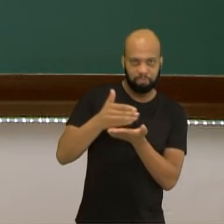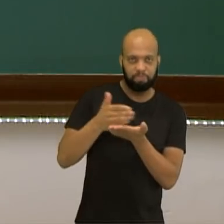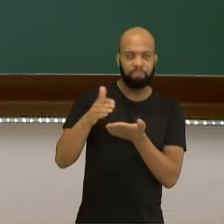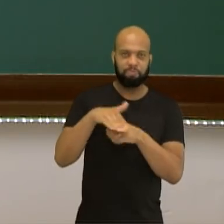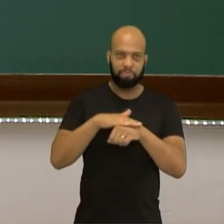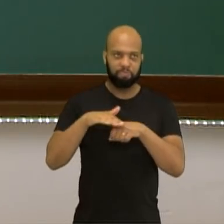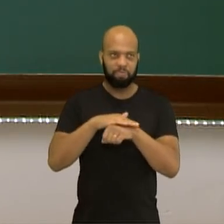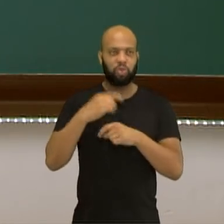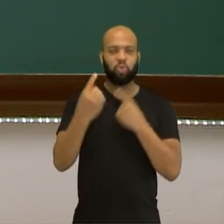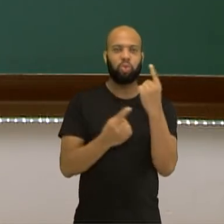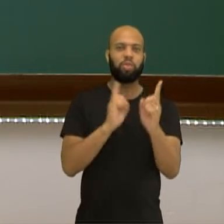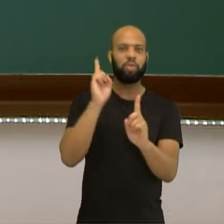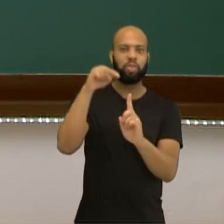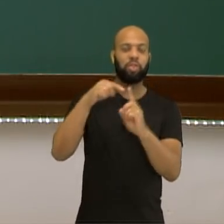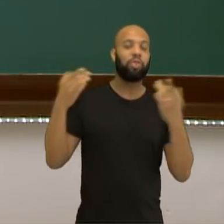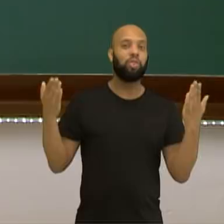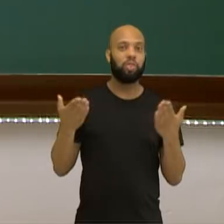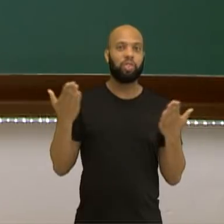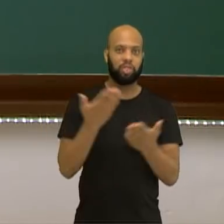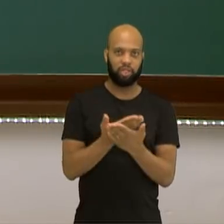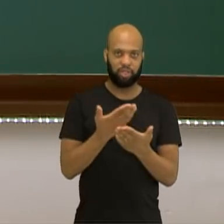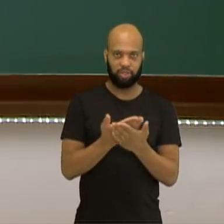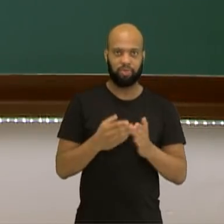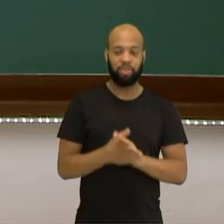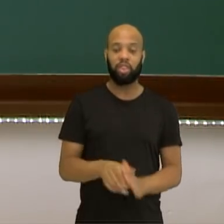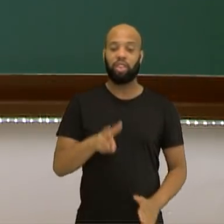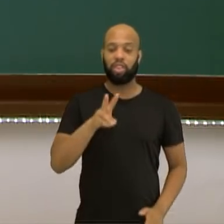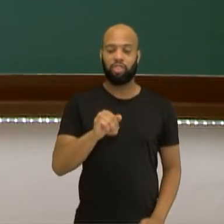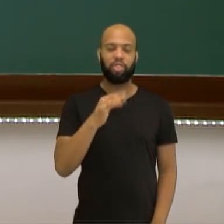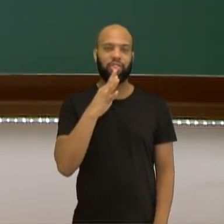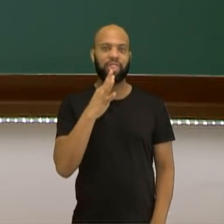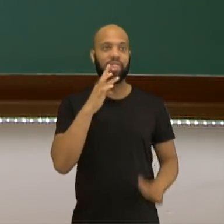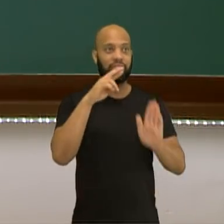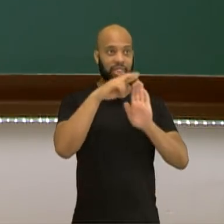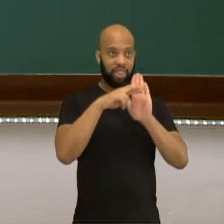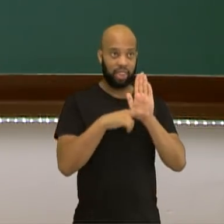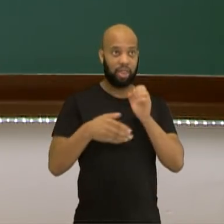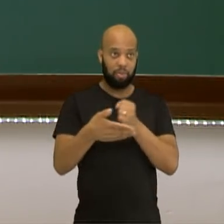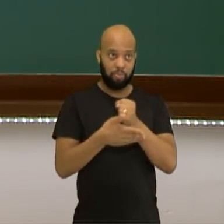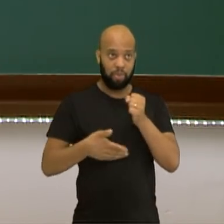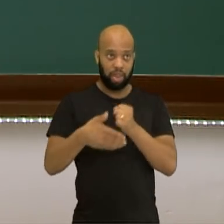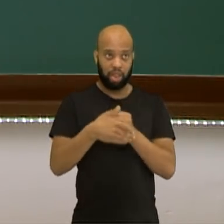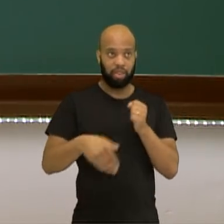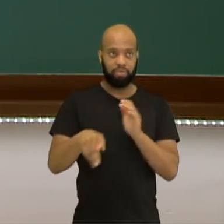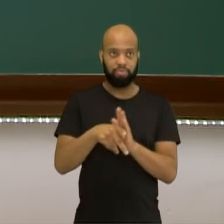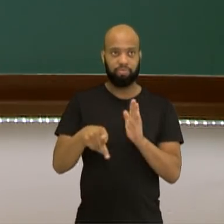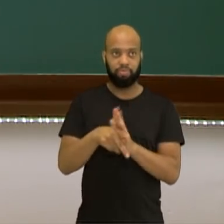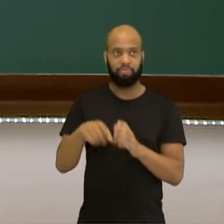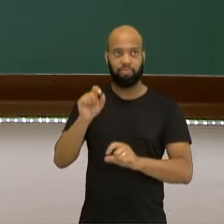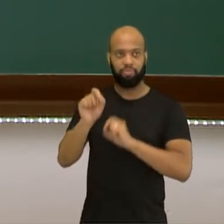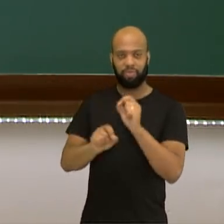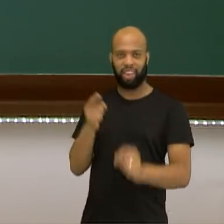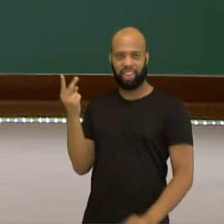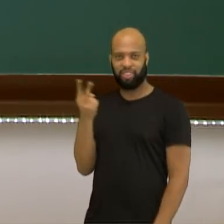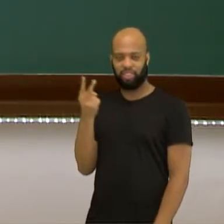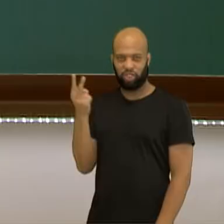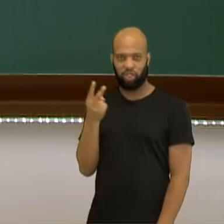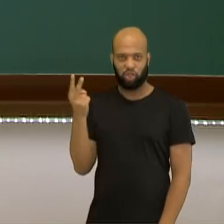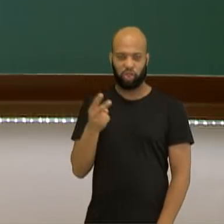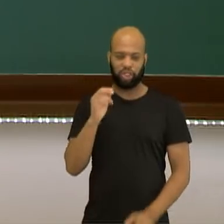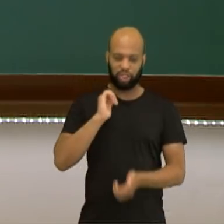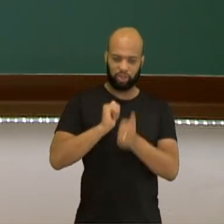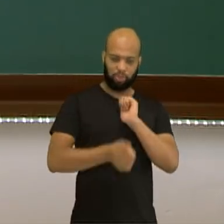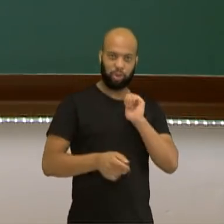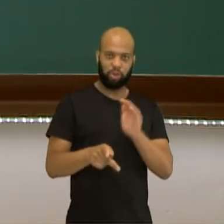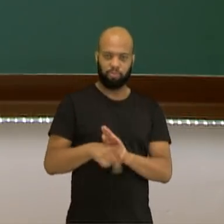Quais são os objetivos da nossa aula? Conhecer as regras básicas do frescobol e do mambol.